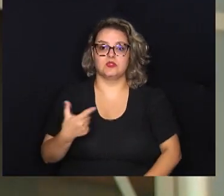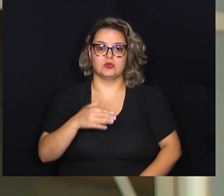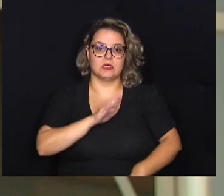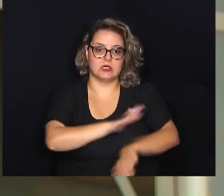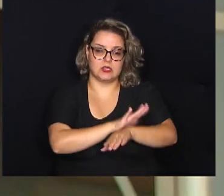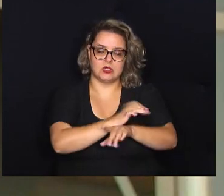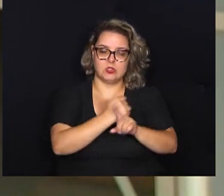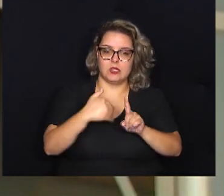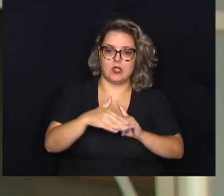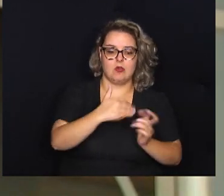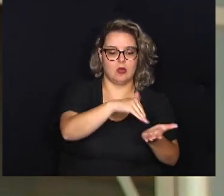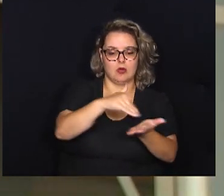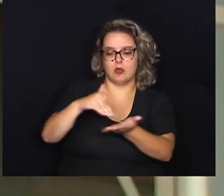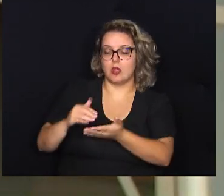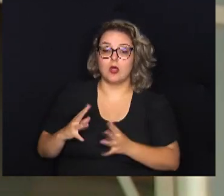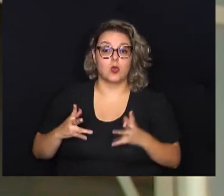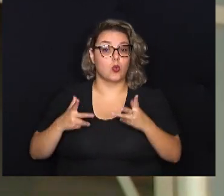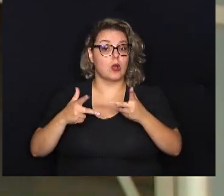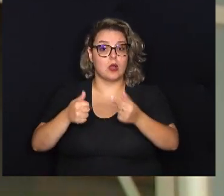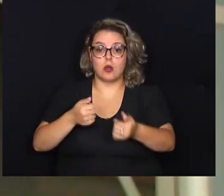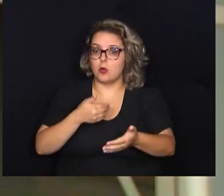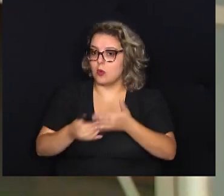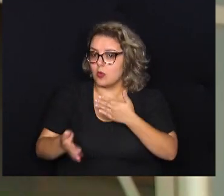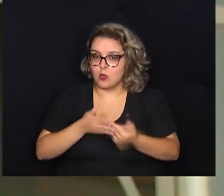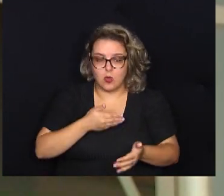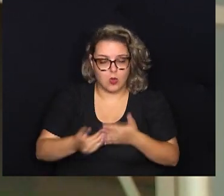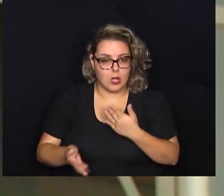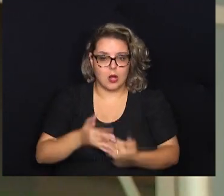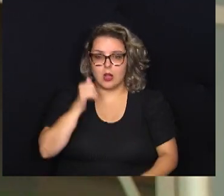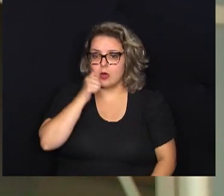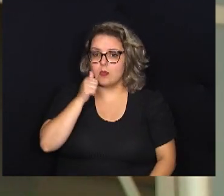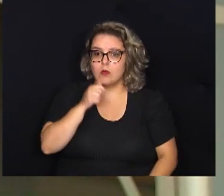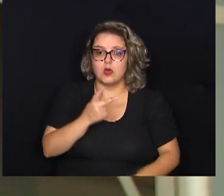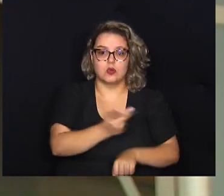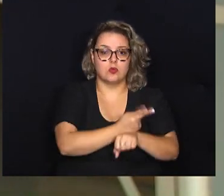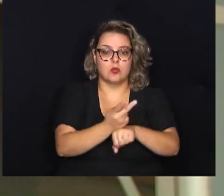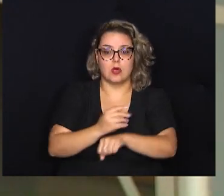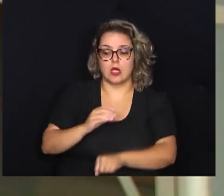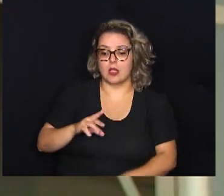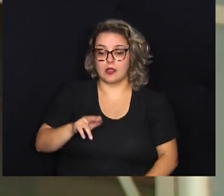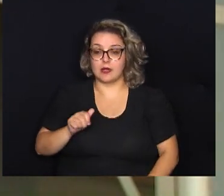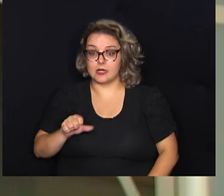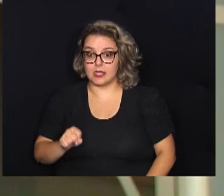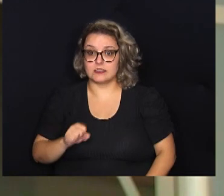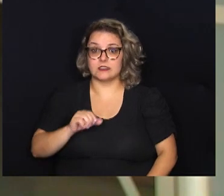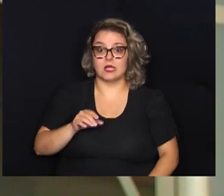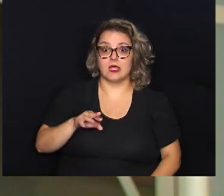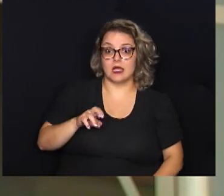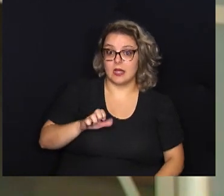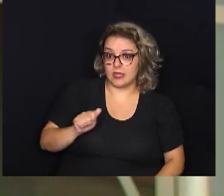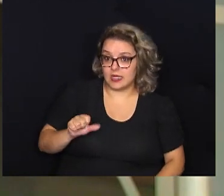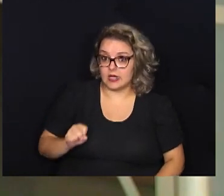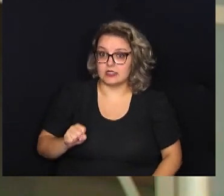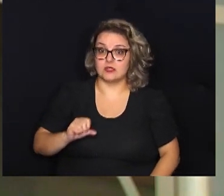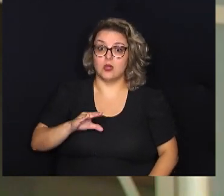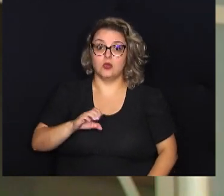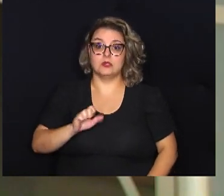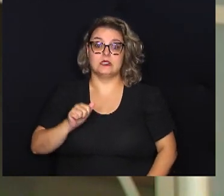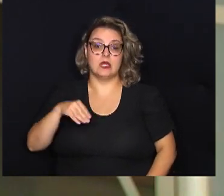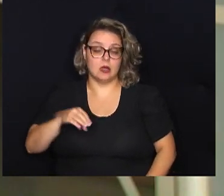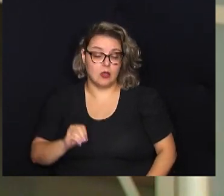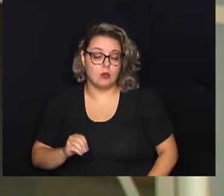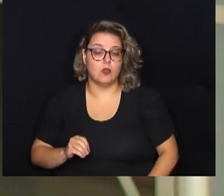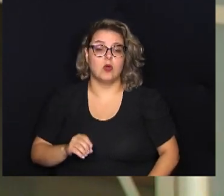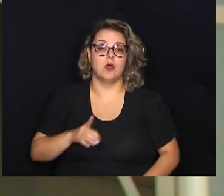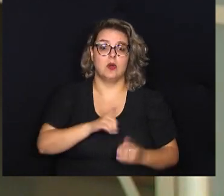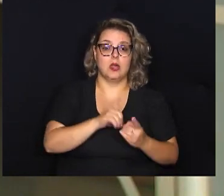qualquer mulher que é vítima de violência pode procurar os CRAS, os CREAS, o CEAMO, que é o Centro de Atendimento à